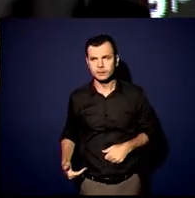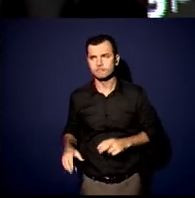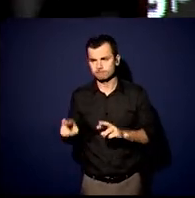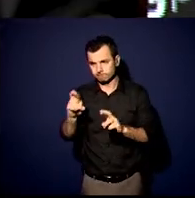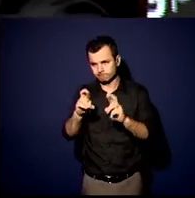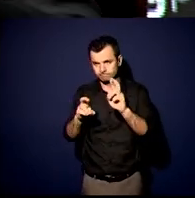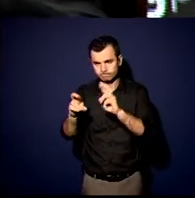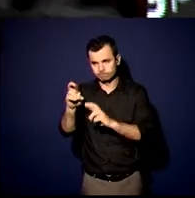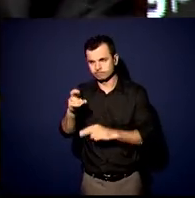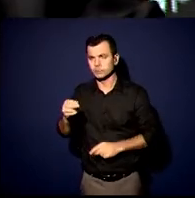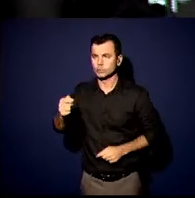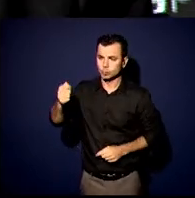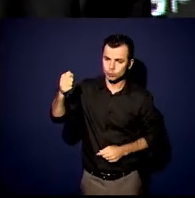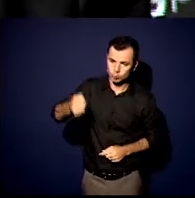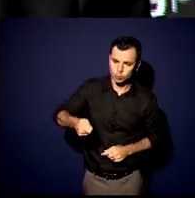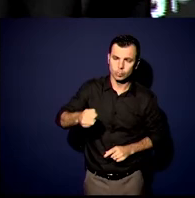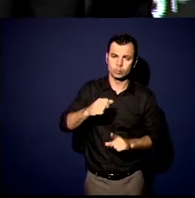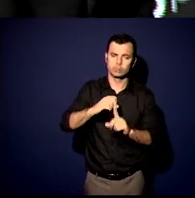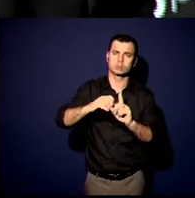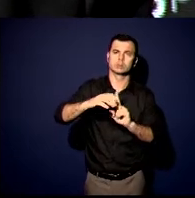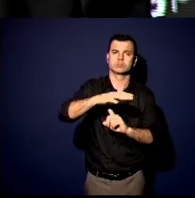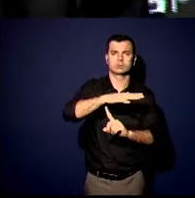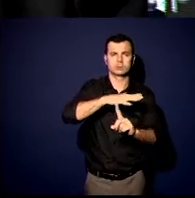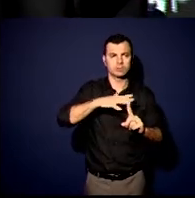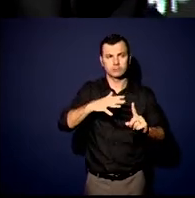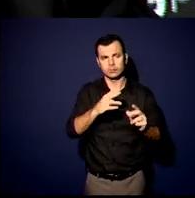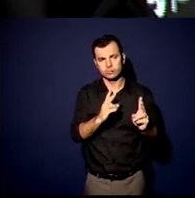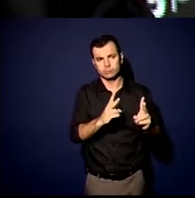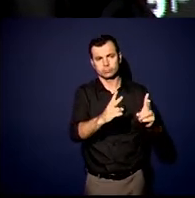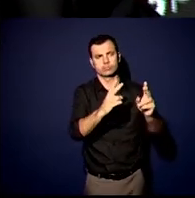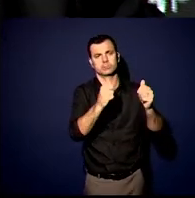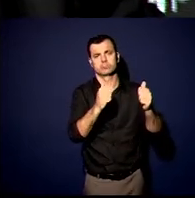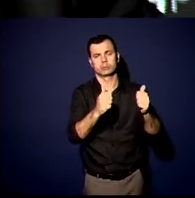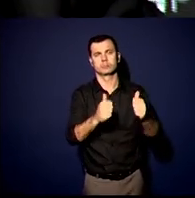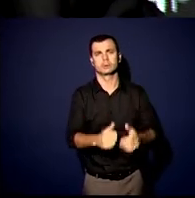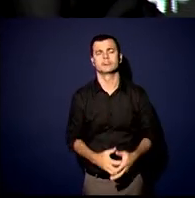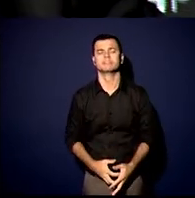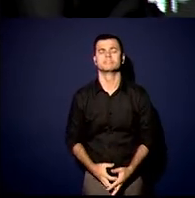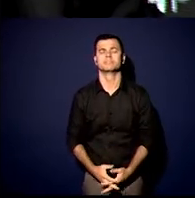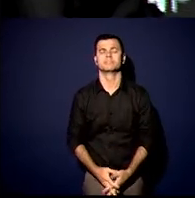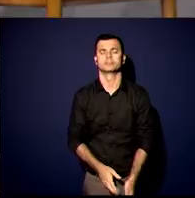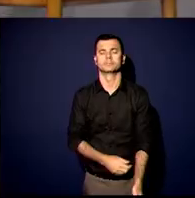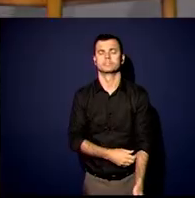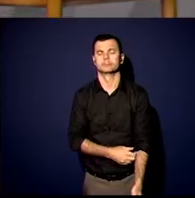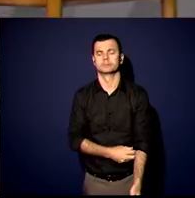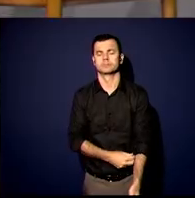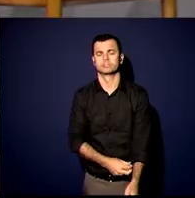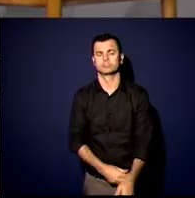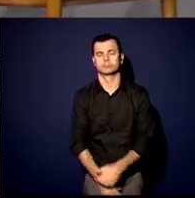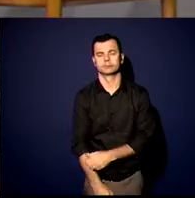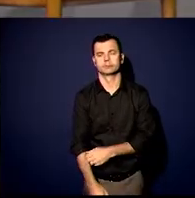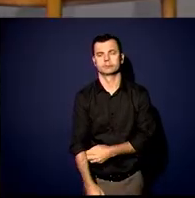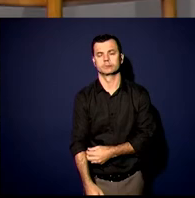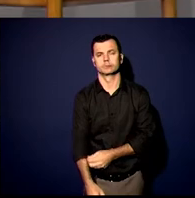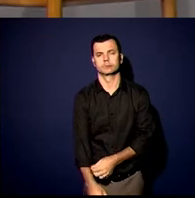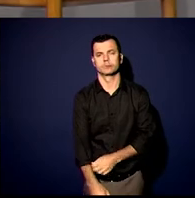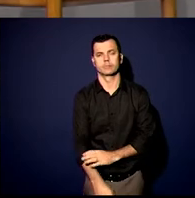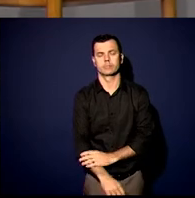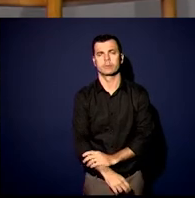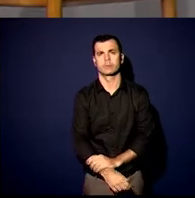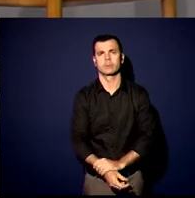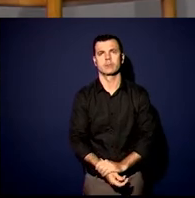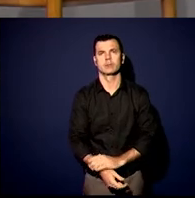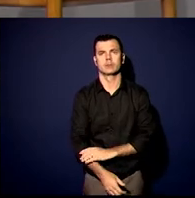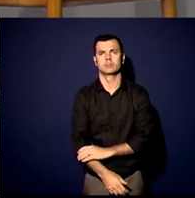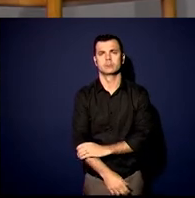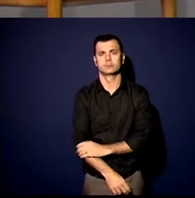haja condições da sociedade sobreviver enquanto tal Flávio é uma atenção muito forte em relação à